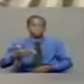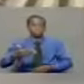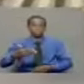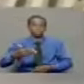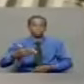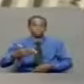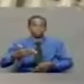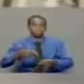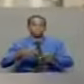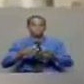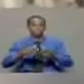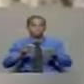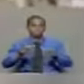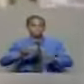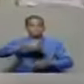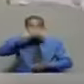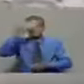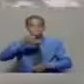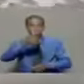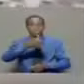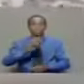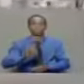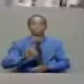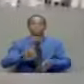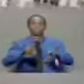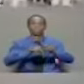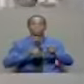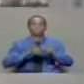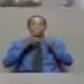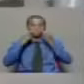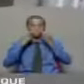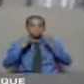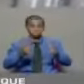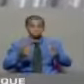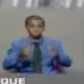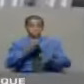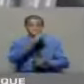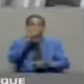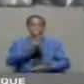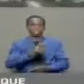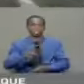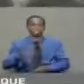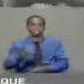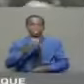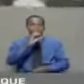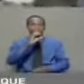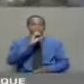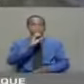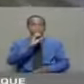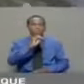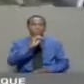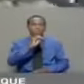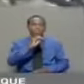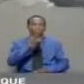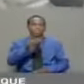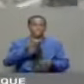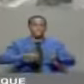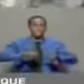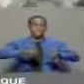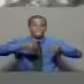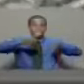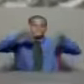a centralidade dos ângulos 0 denominado a vida pacífica composta por 24